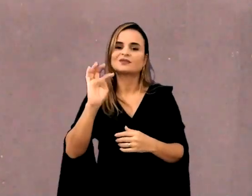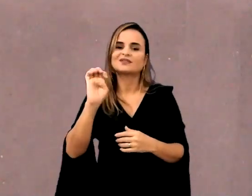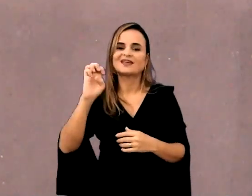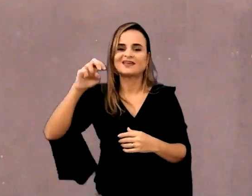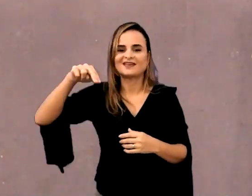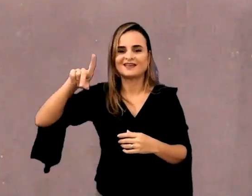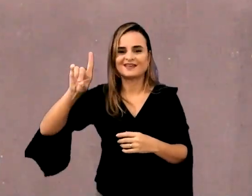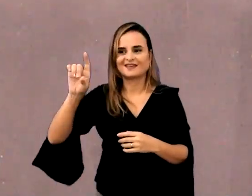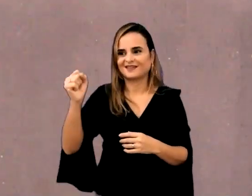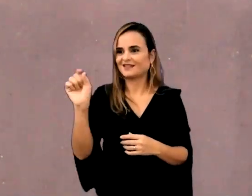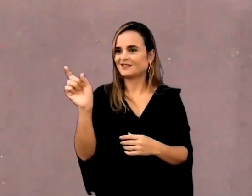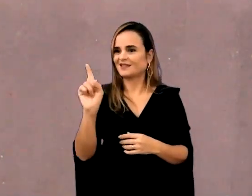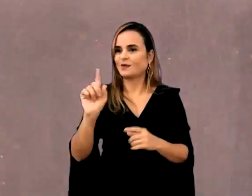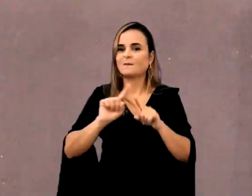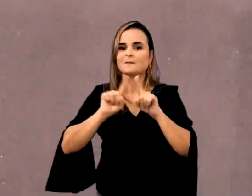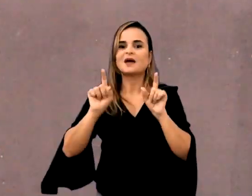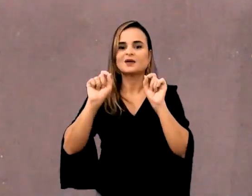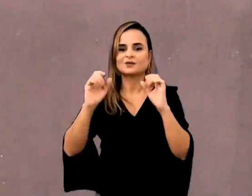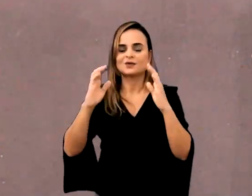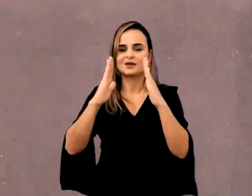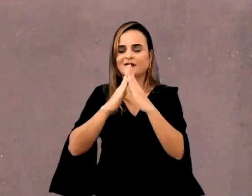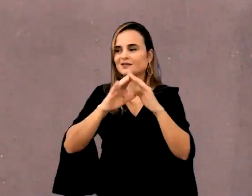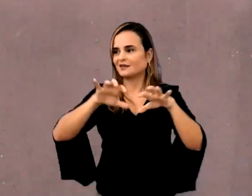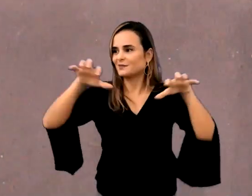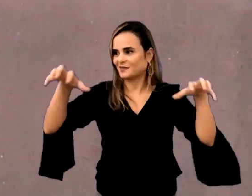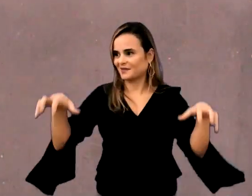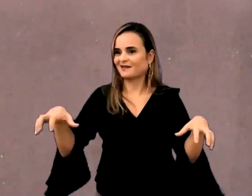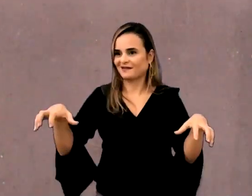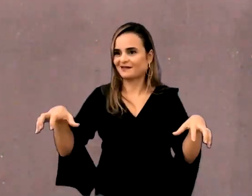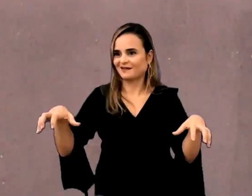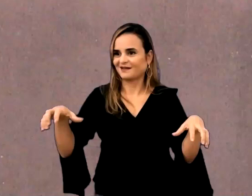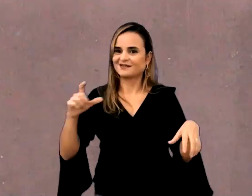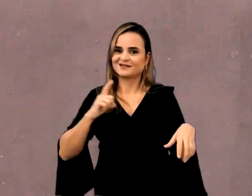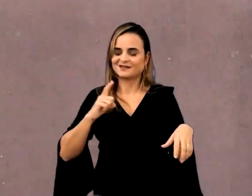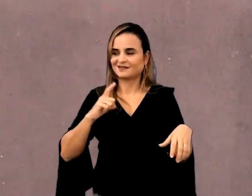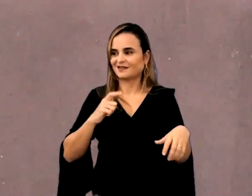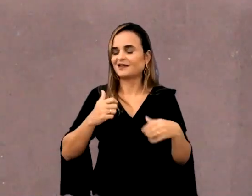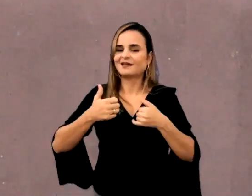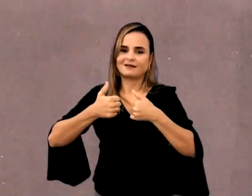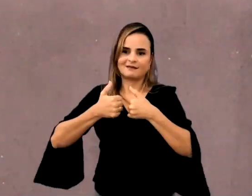fez? O sucessor de Davi, que foi o filho dele.